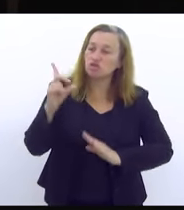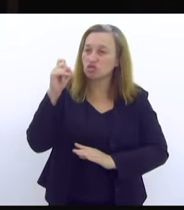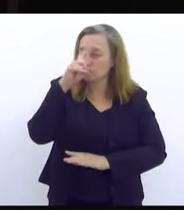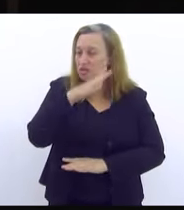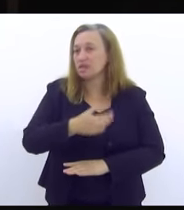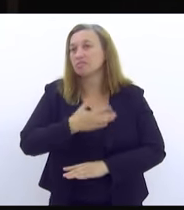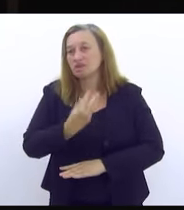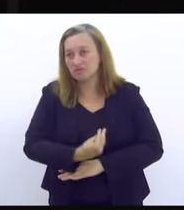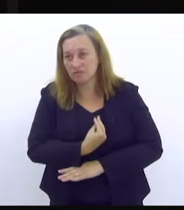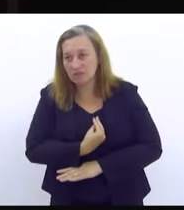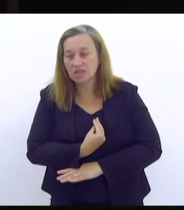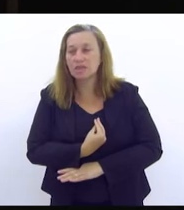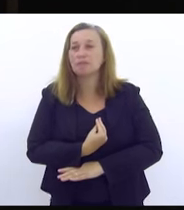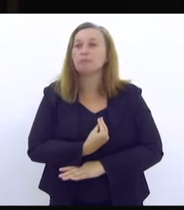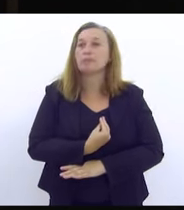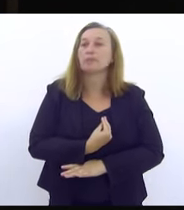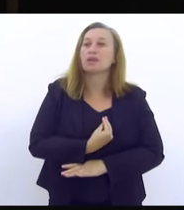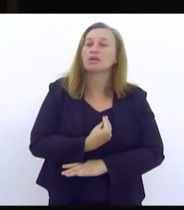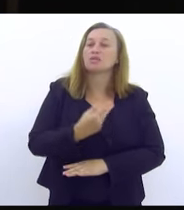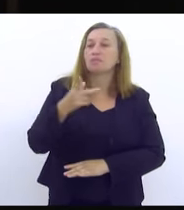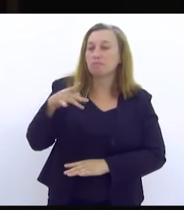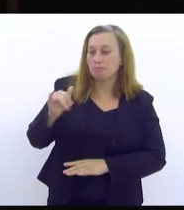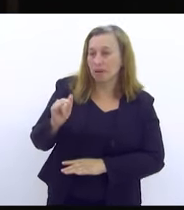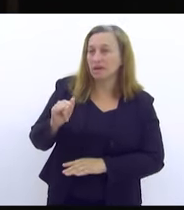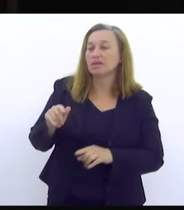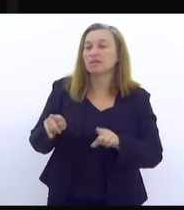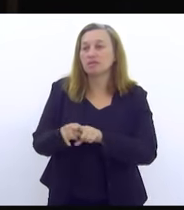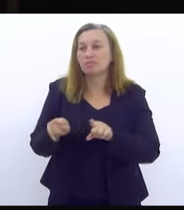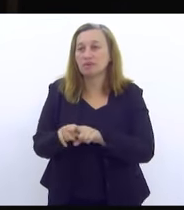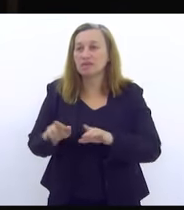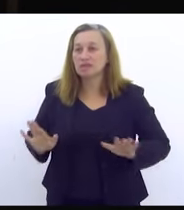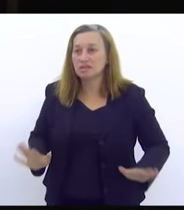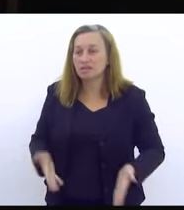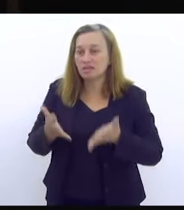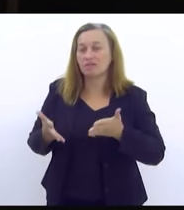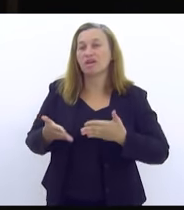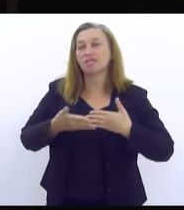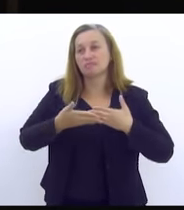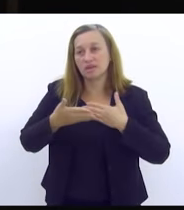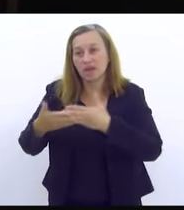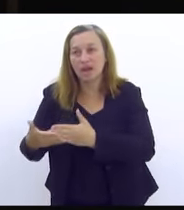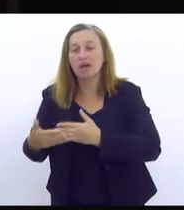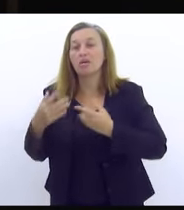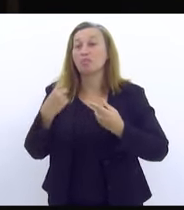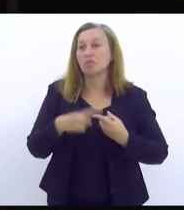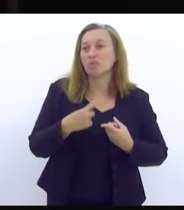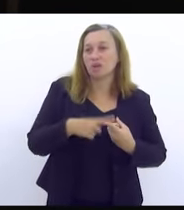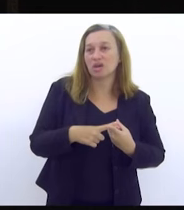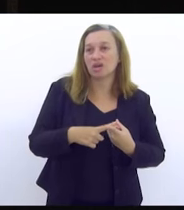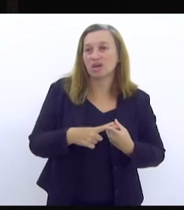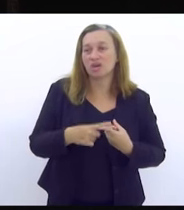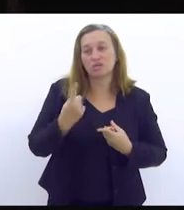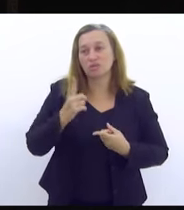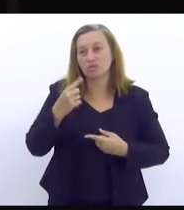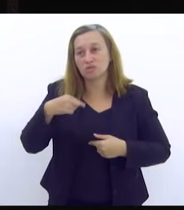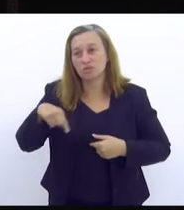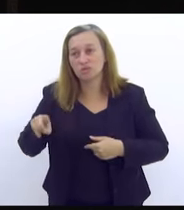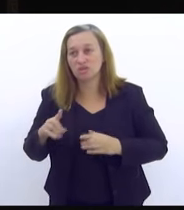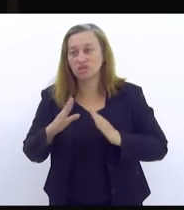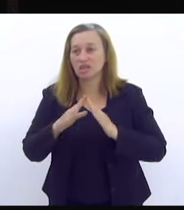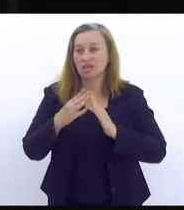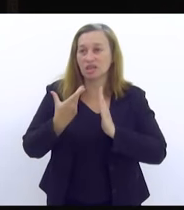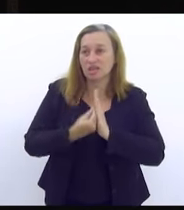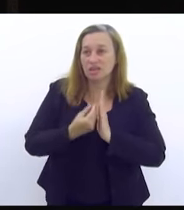não só da infância, mas também os meus pais, que sempre incentivaram a me levar, porque eu não só chegava na igreja